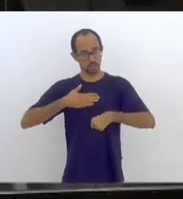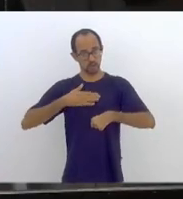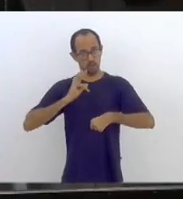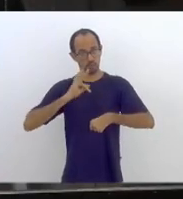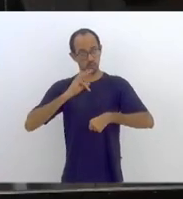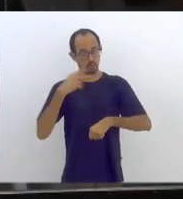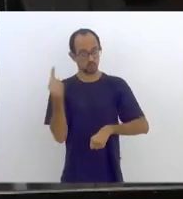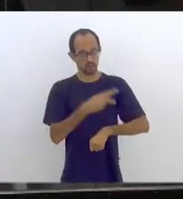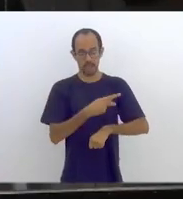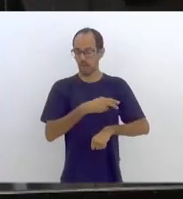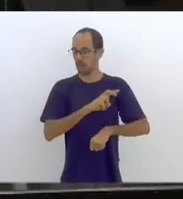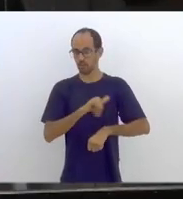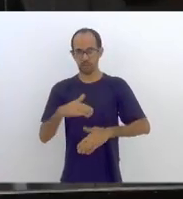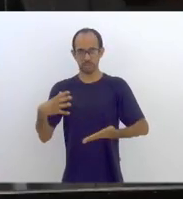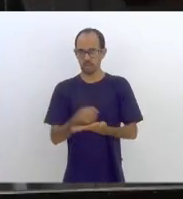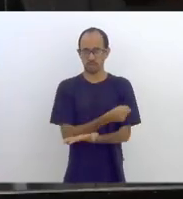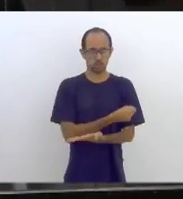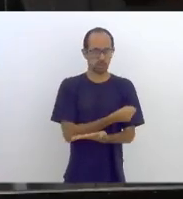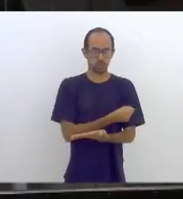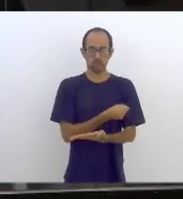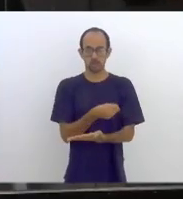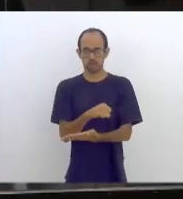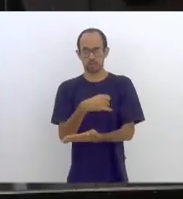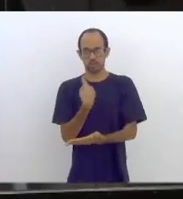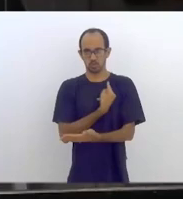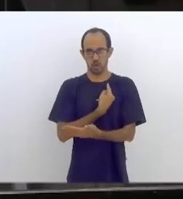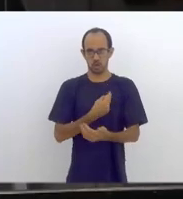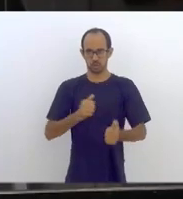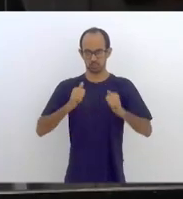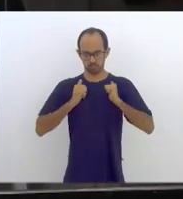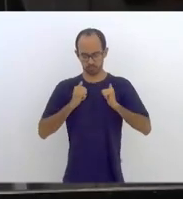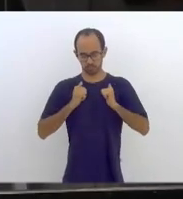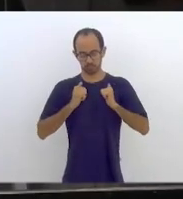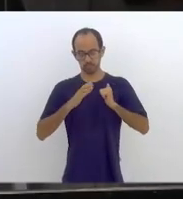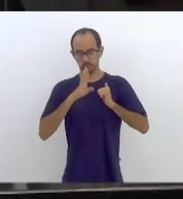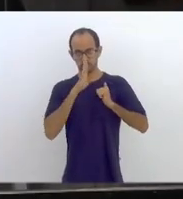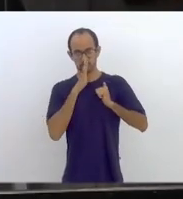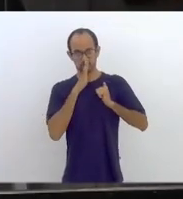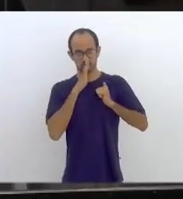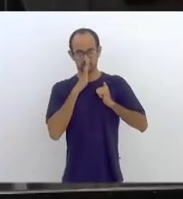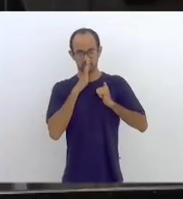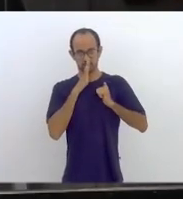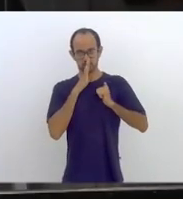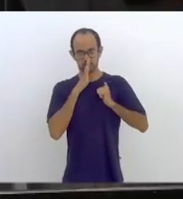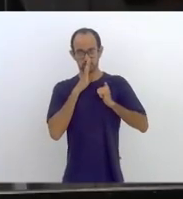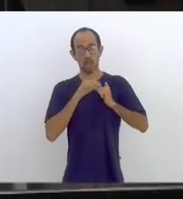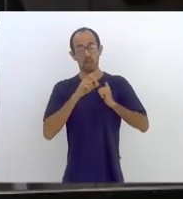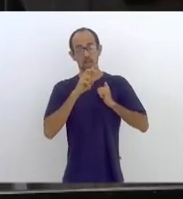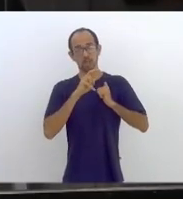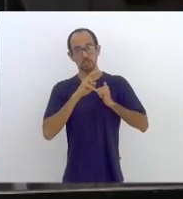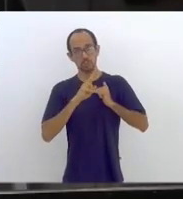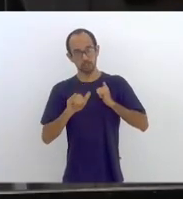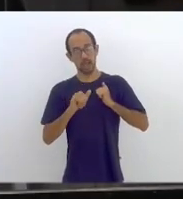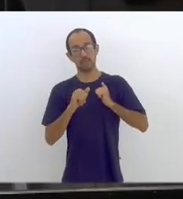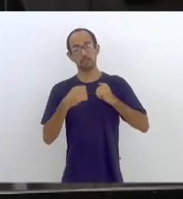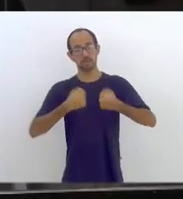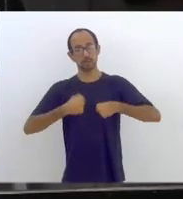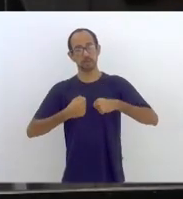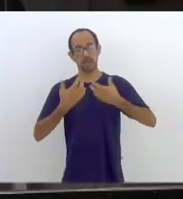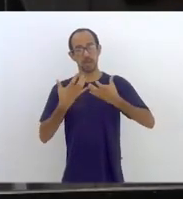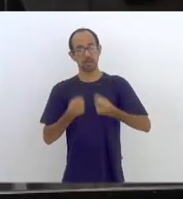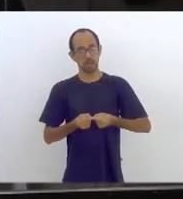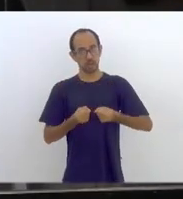nos omitirmos agora se nós ficarmos a covardados só vai nos restar aceitar